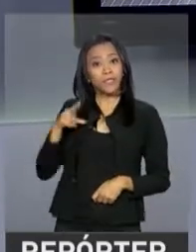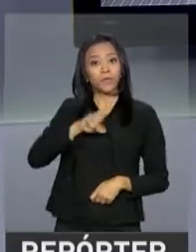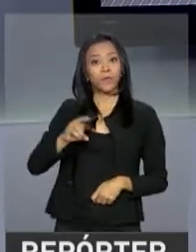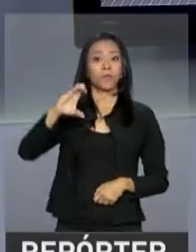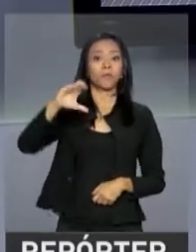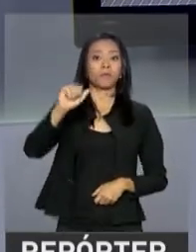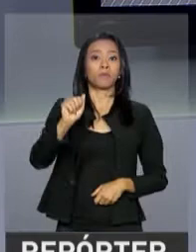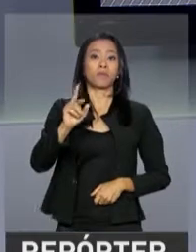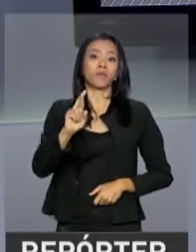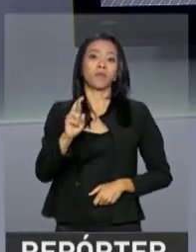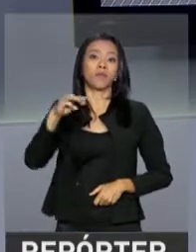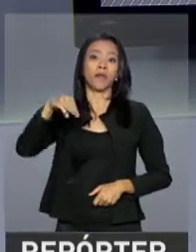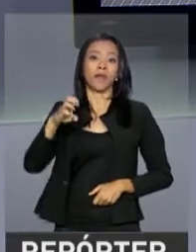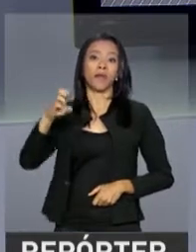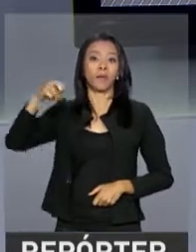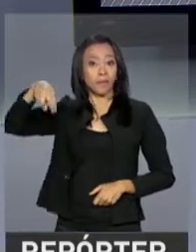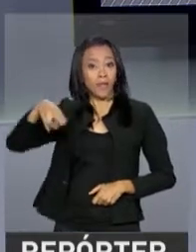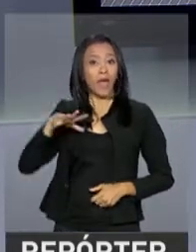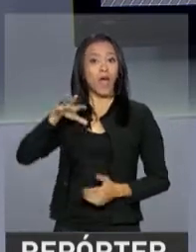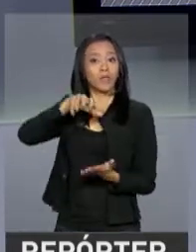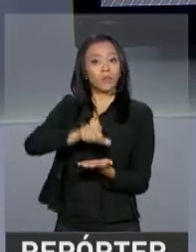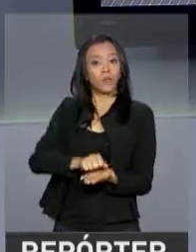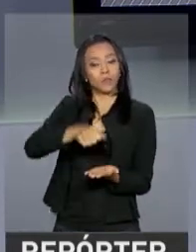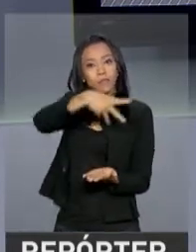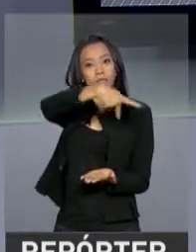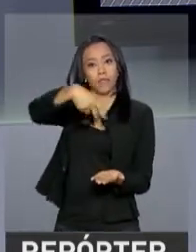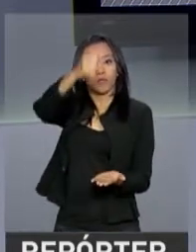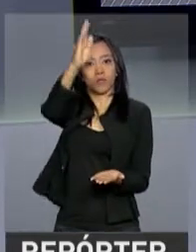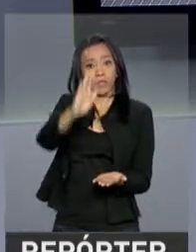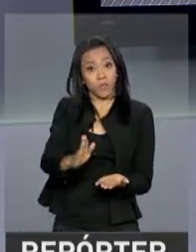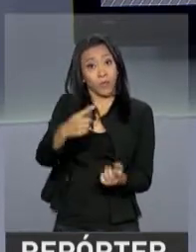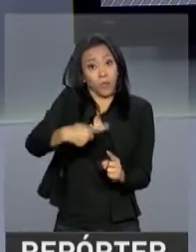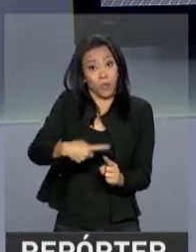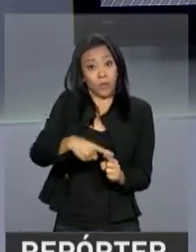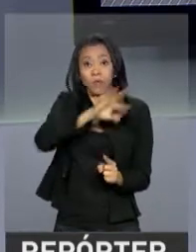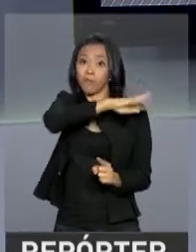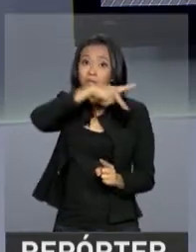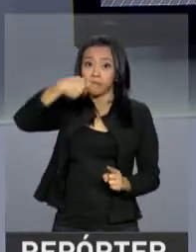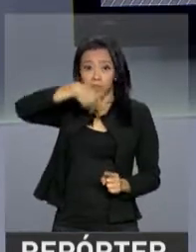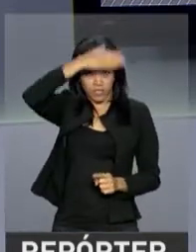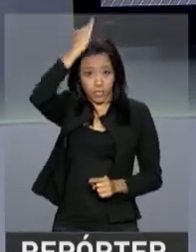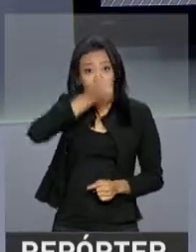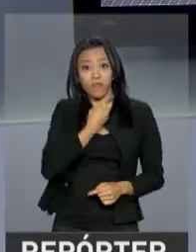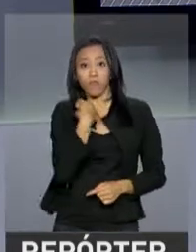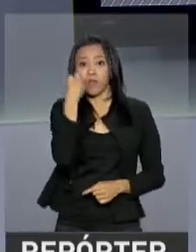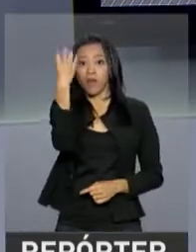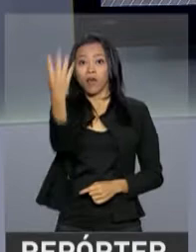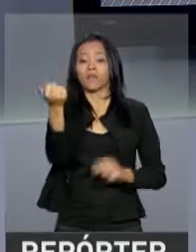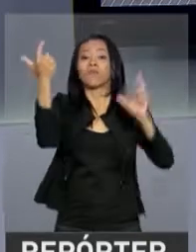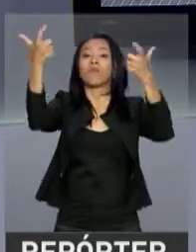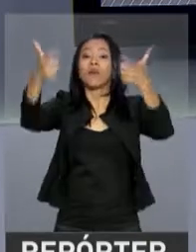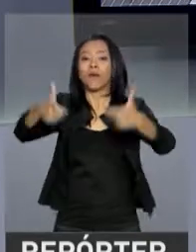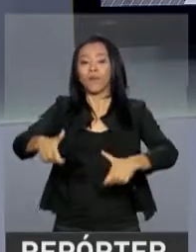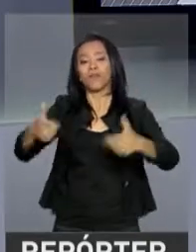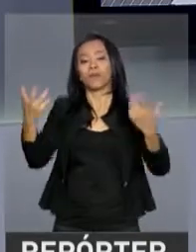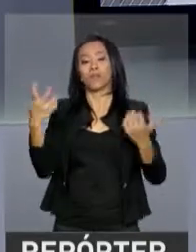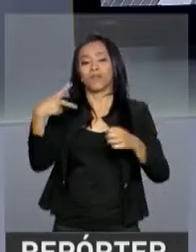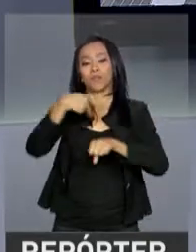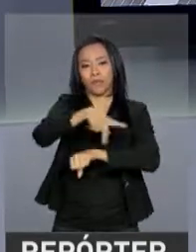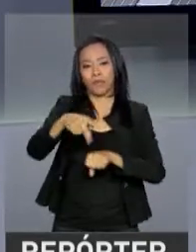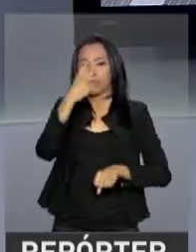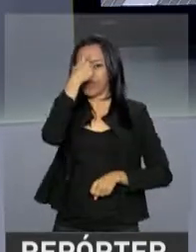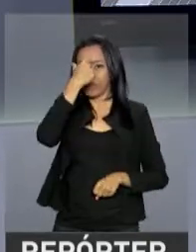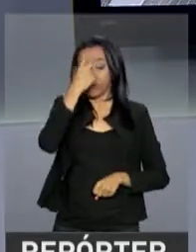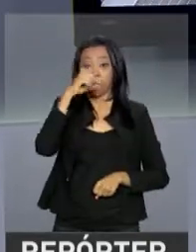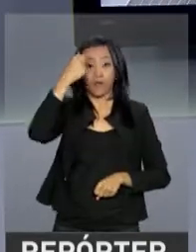da república só que o presidente michel temer viaja para o peru o repórter nem pereira está na base aérea de brasília onde ocorre